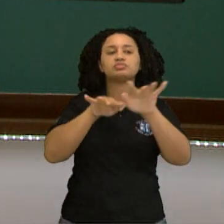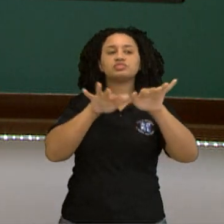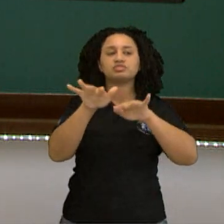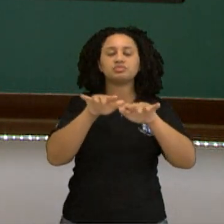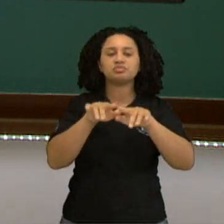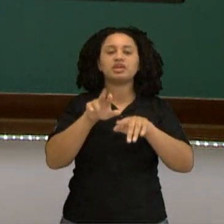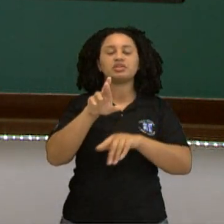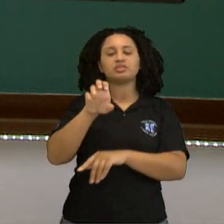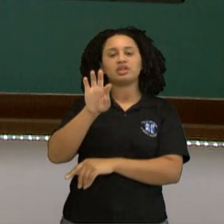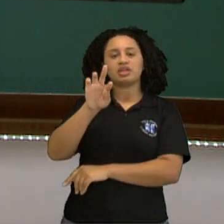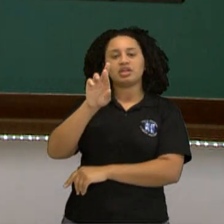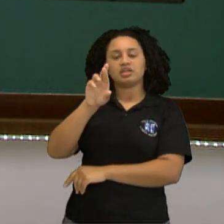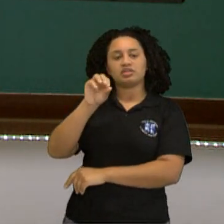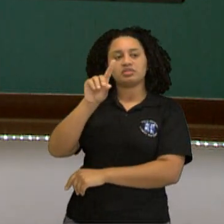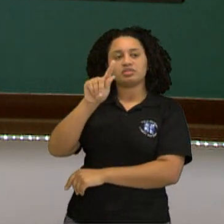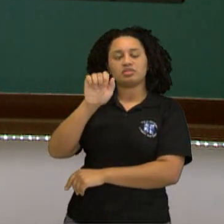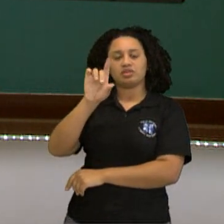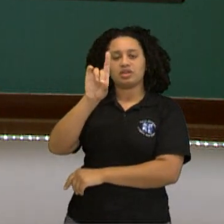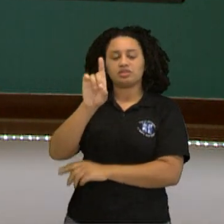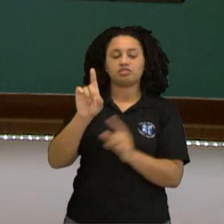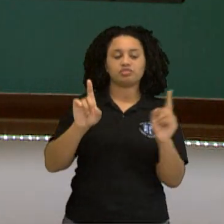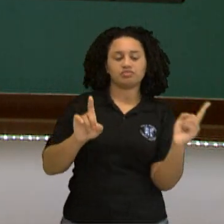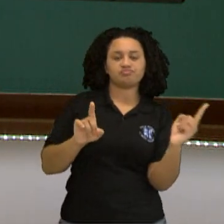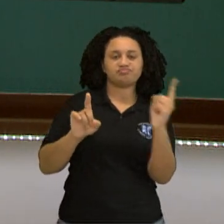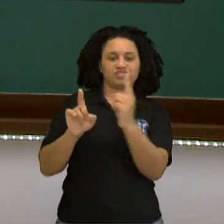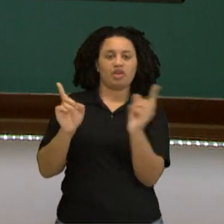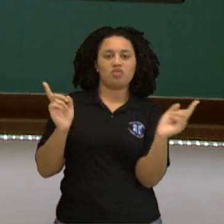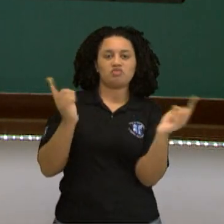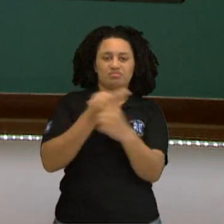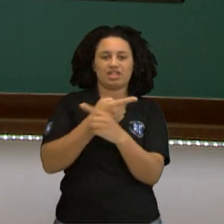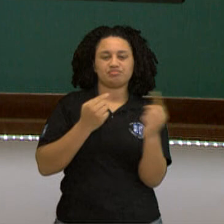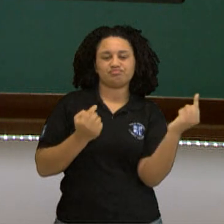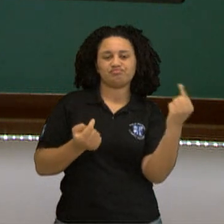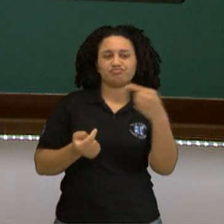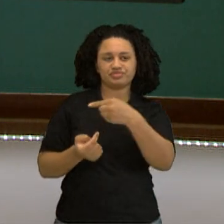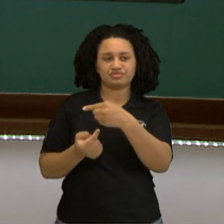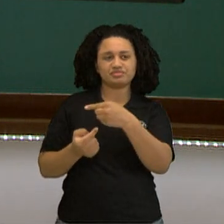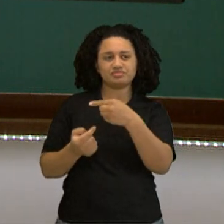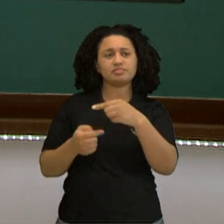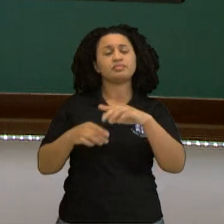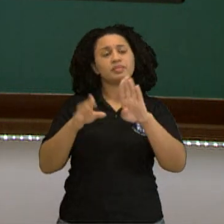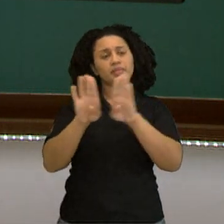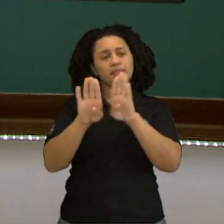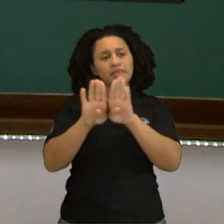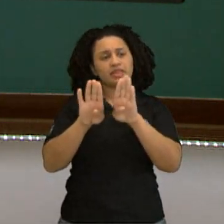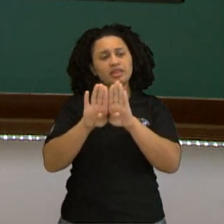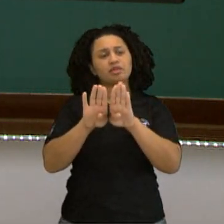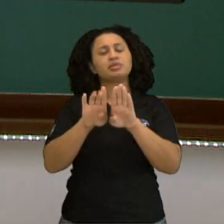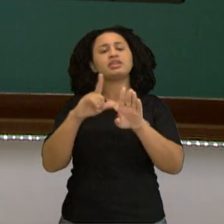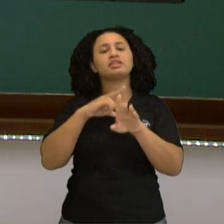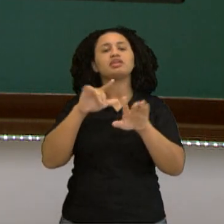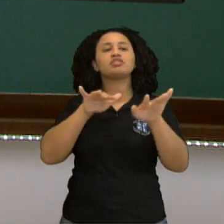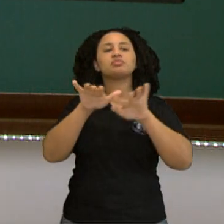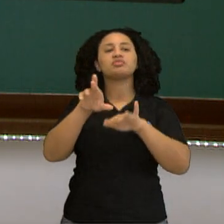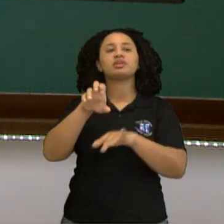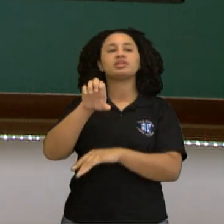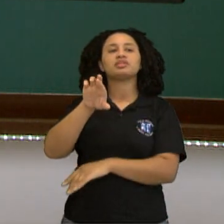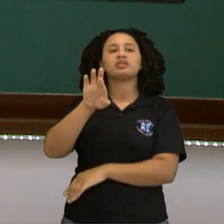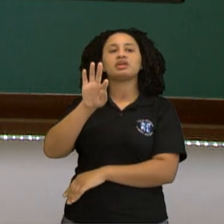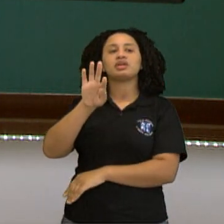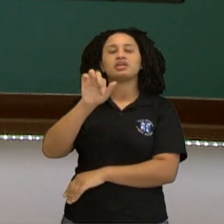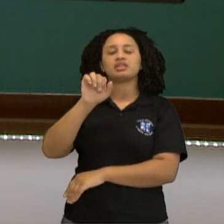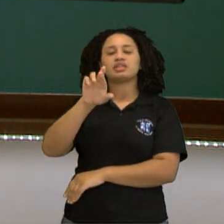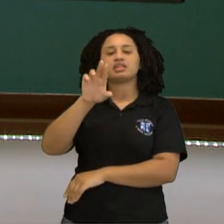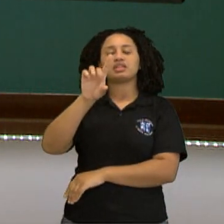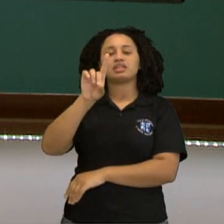partindo, certo? Contra o eixo de orientação. E a mesma ideia, eu teria um movimento retardado, porque quando eu chego, por exemplo, no